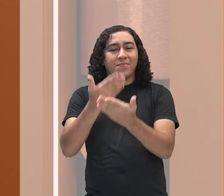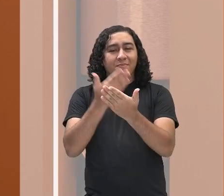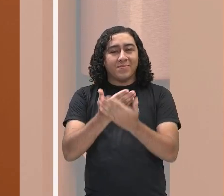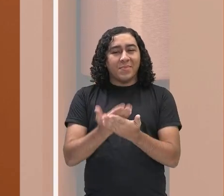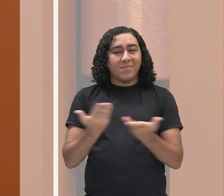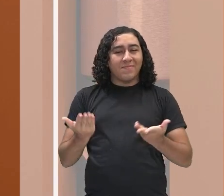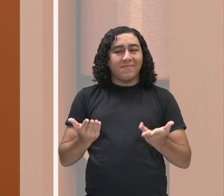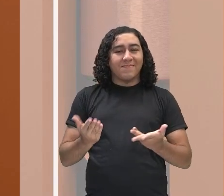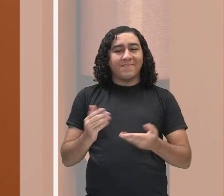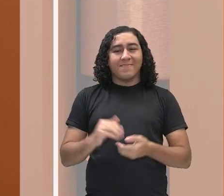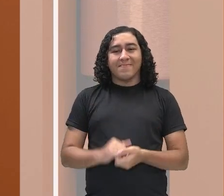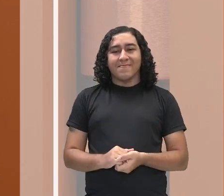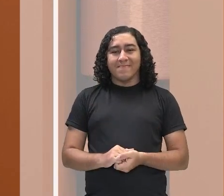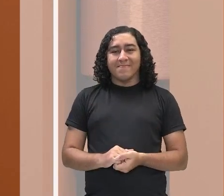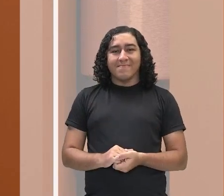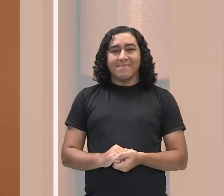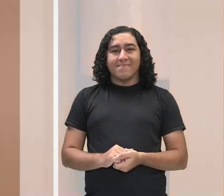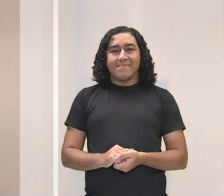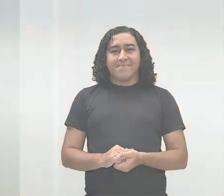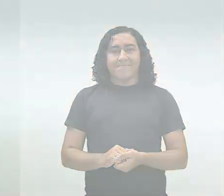e vamos à nossa aula.